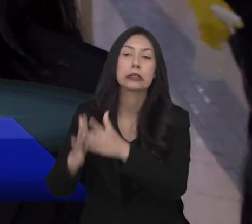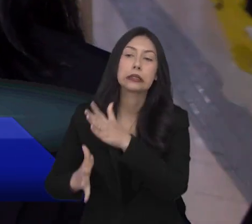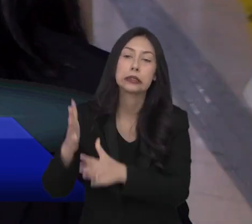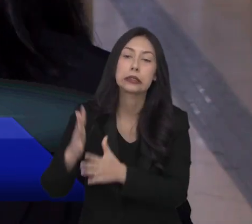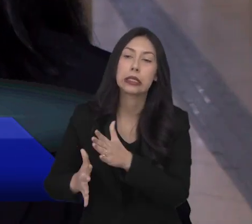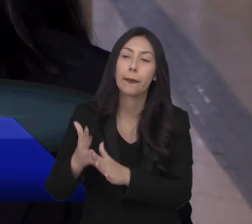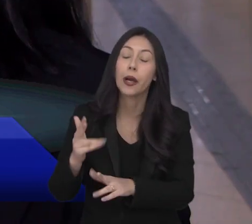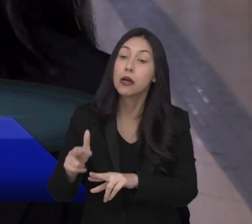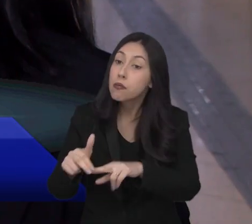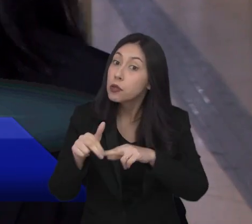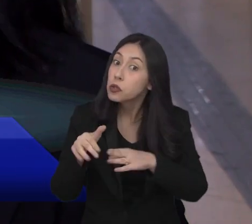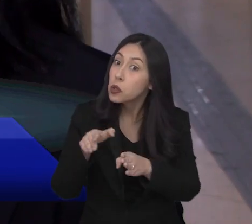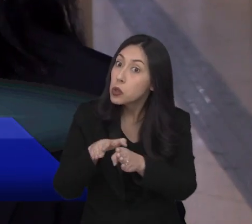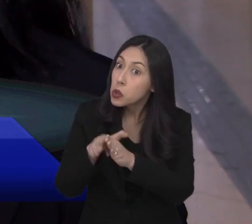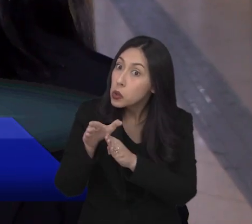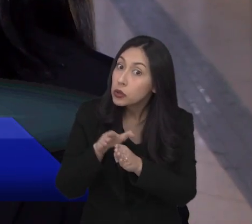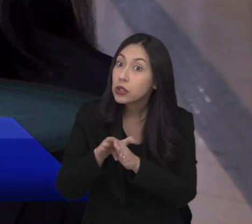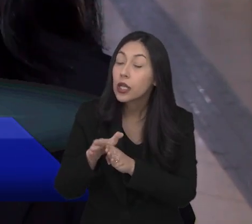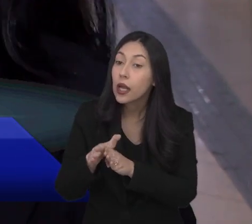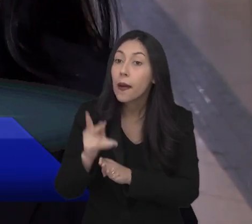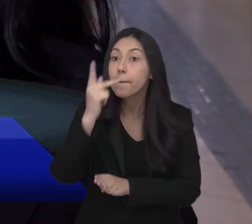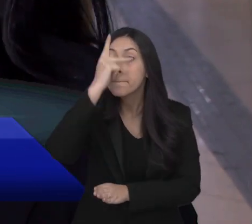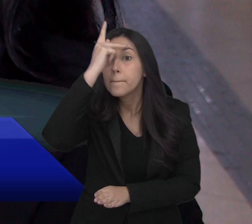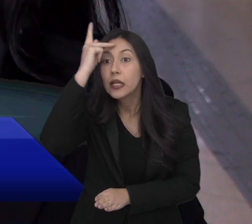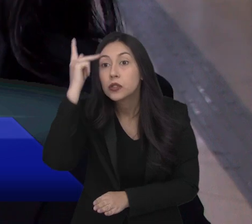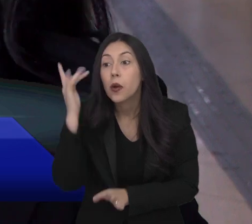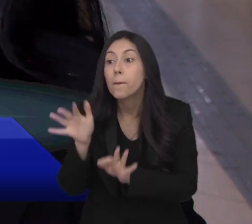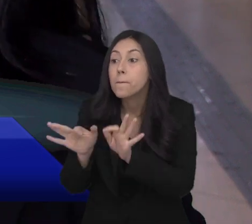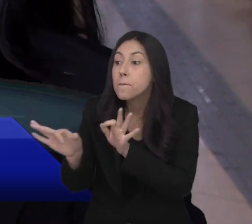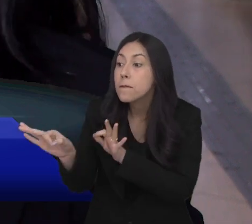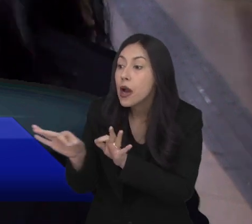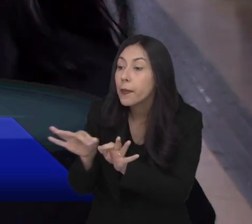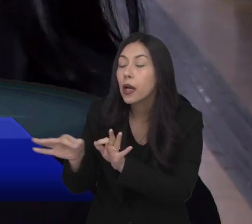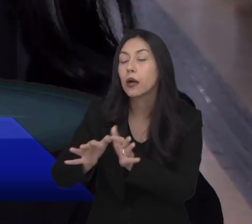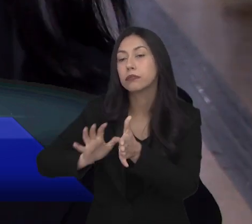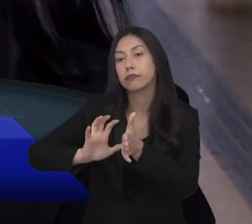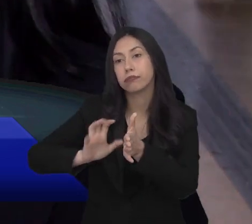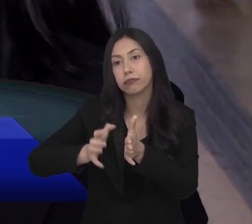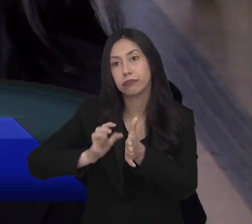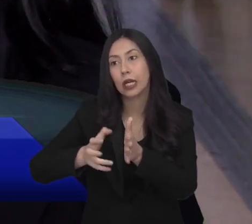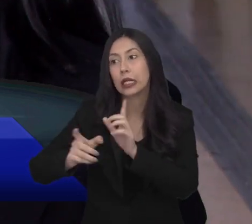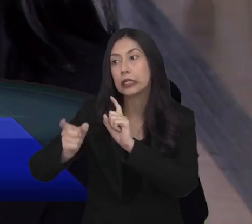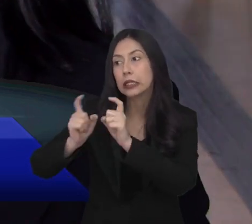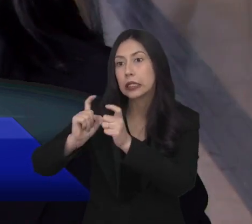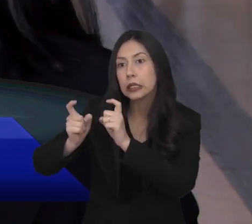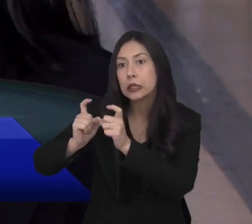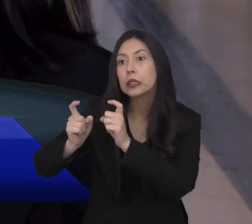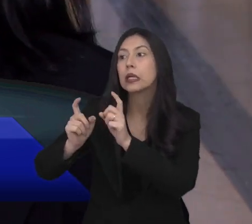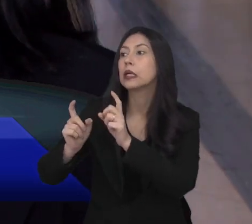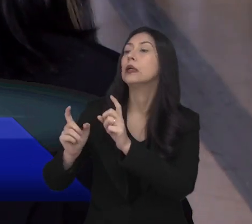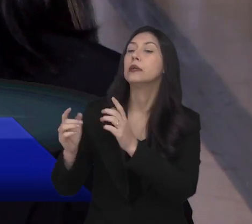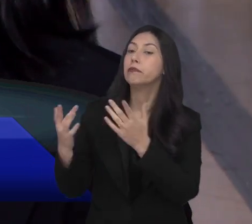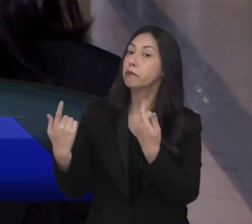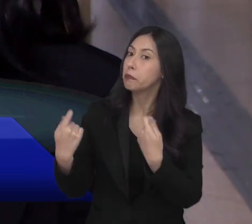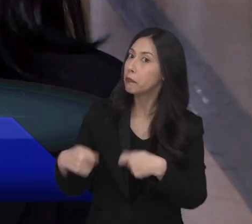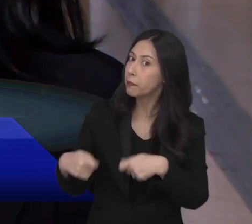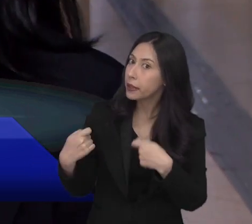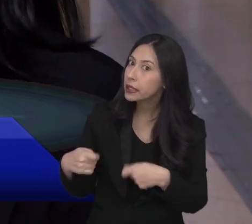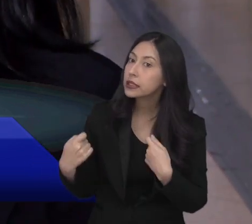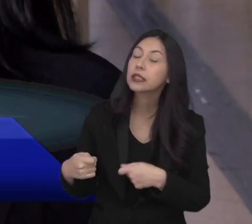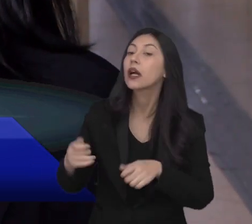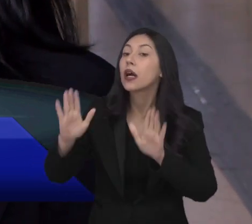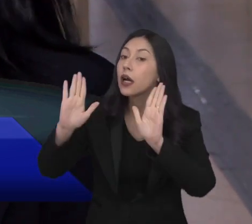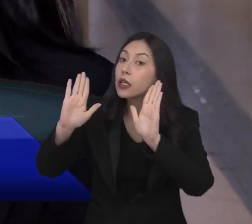estratégias. Então a gente fala assim, quem vai preparar o partido, né, as reuniões, ele já deve